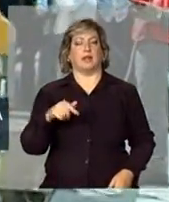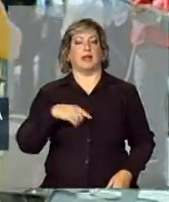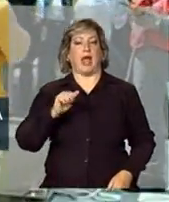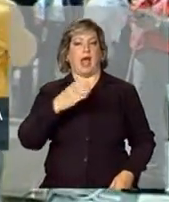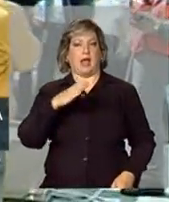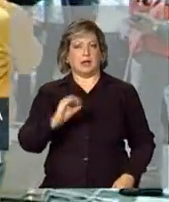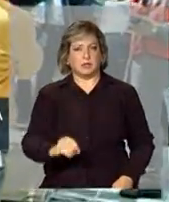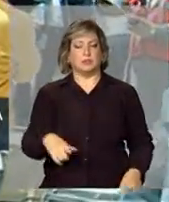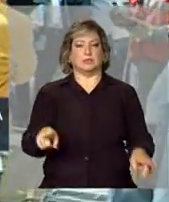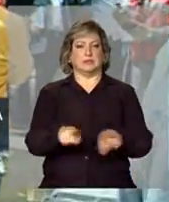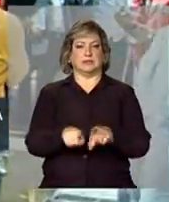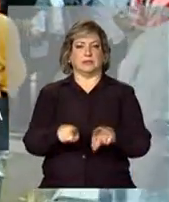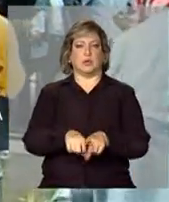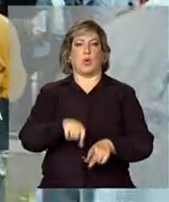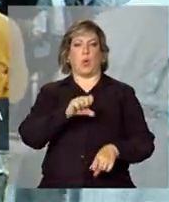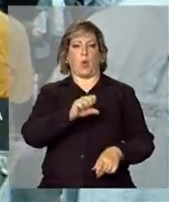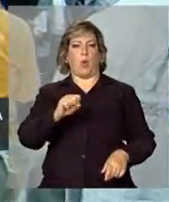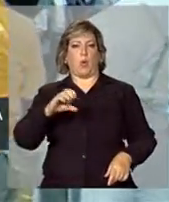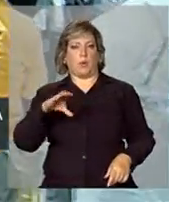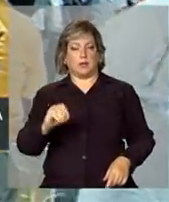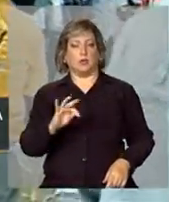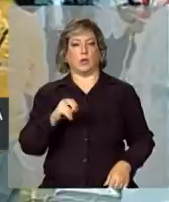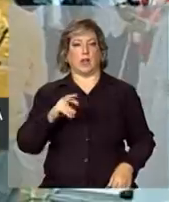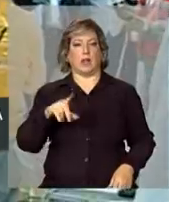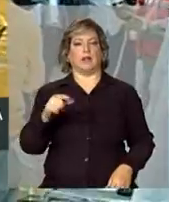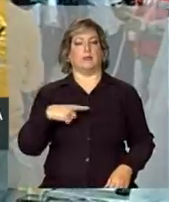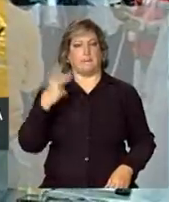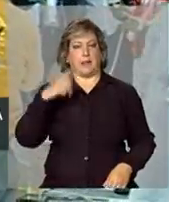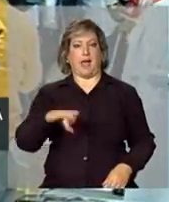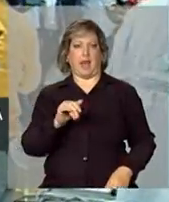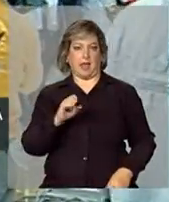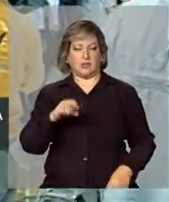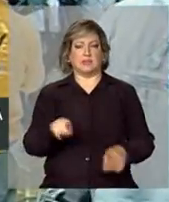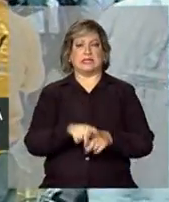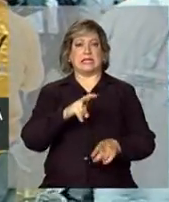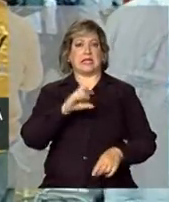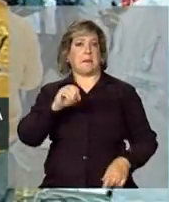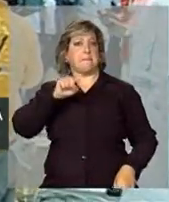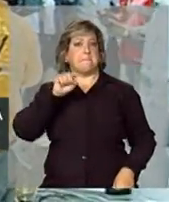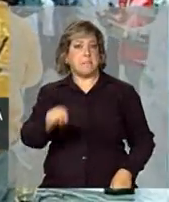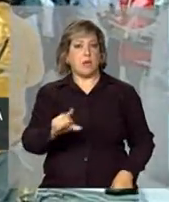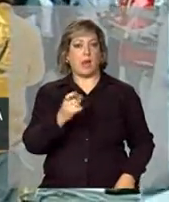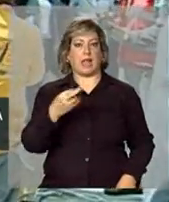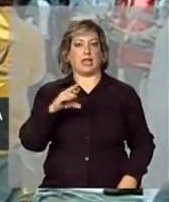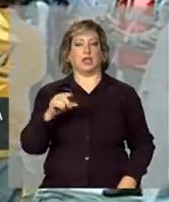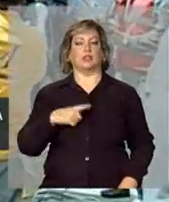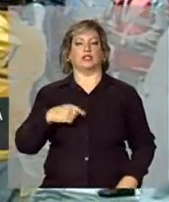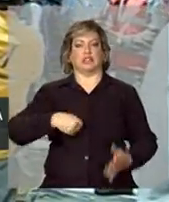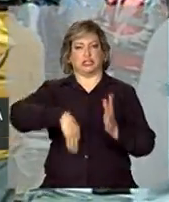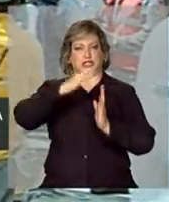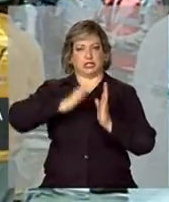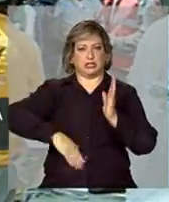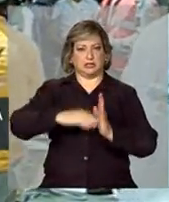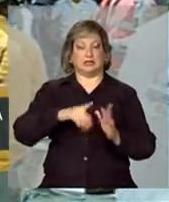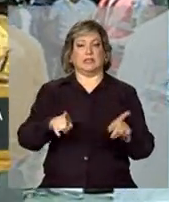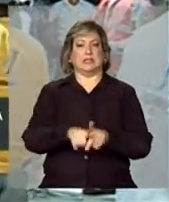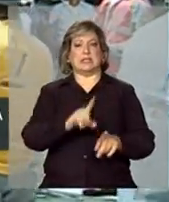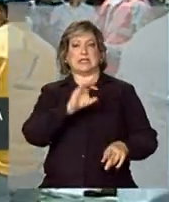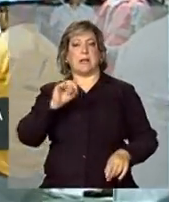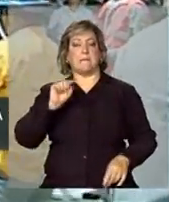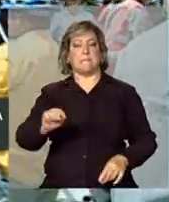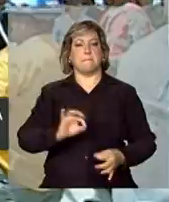Tonel de acessórios para o casco 500.000 l de tinta e mais de 110.000 m de